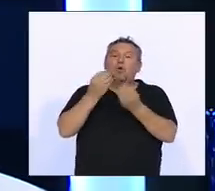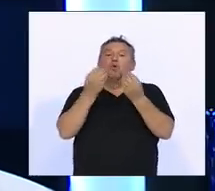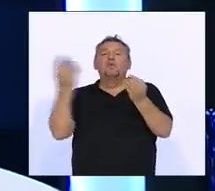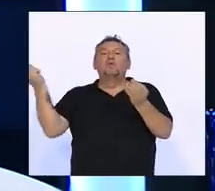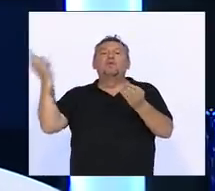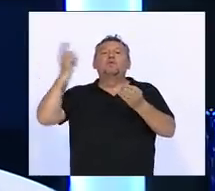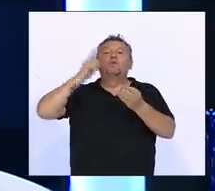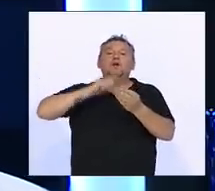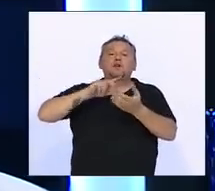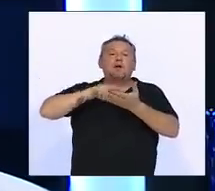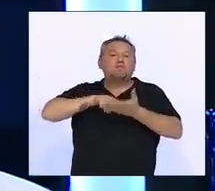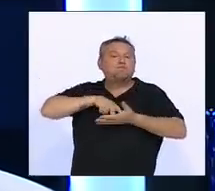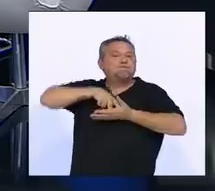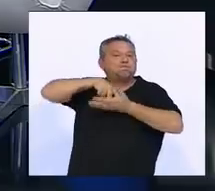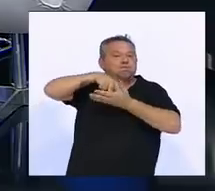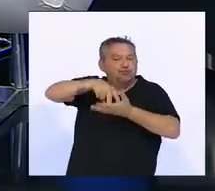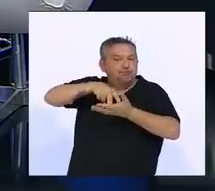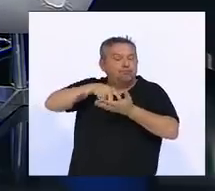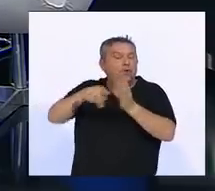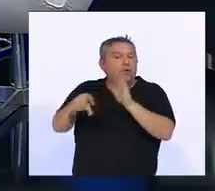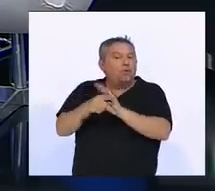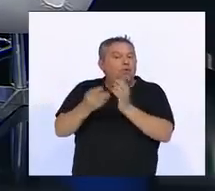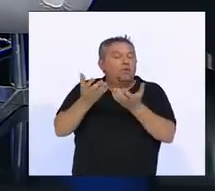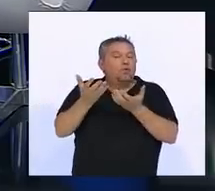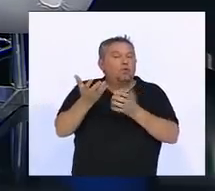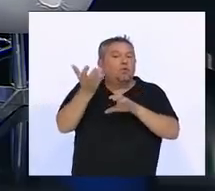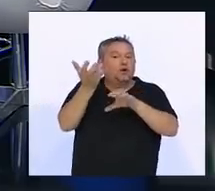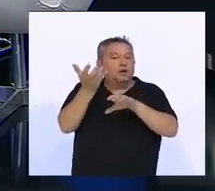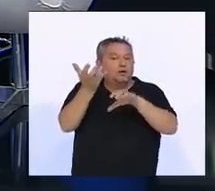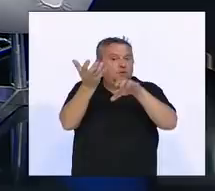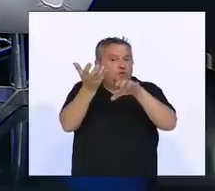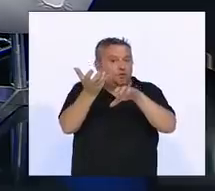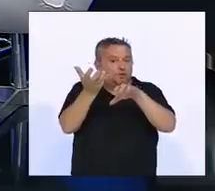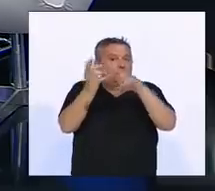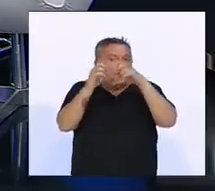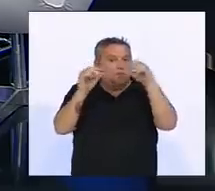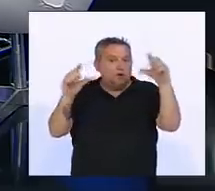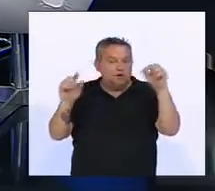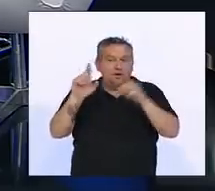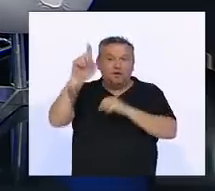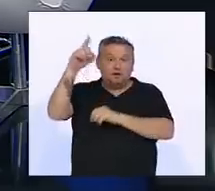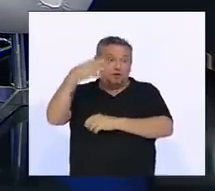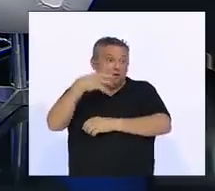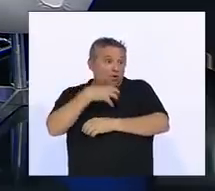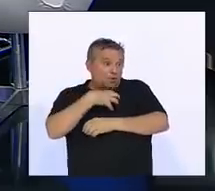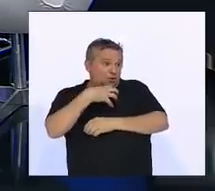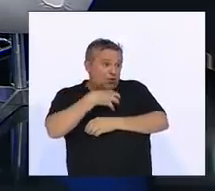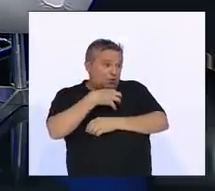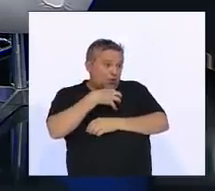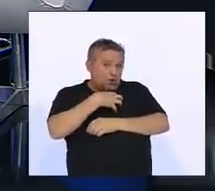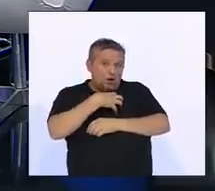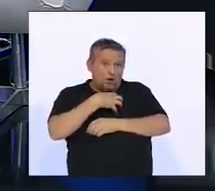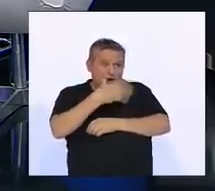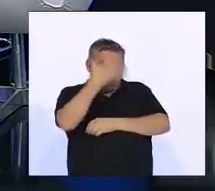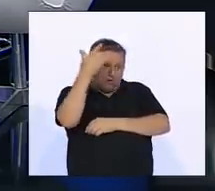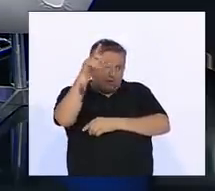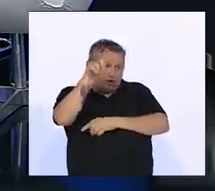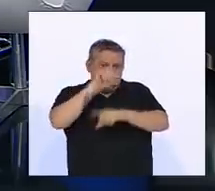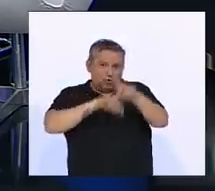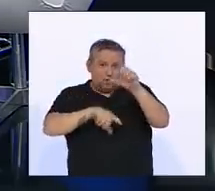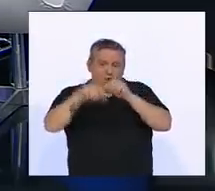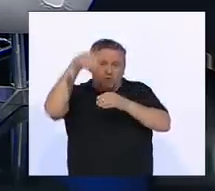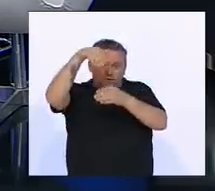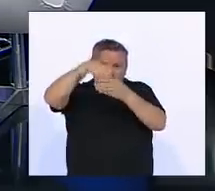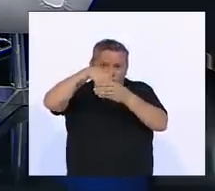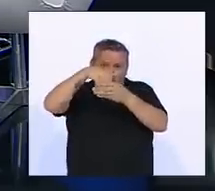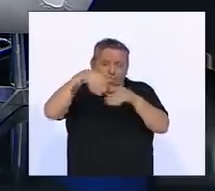Desculpa. O Congresso... Esse próprio comportamento dos eleitores em fazer essa opção